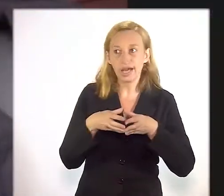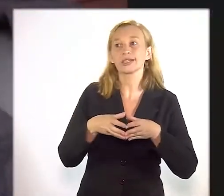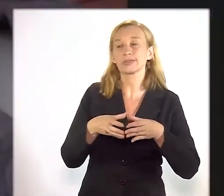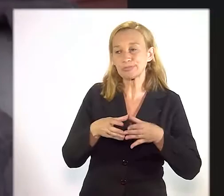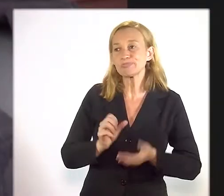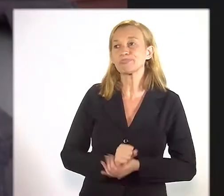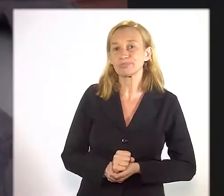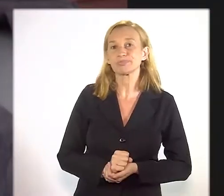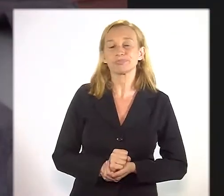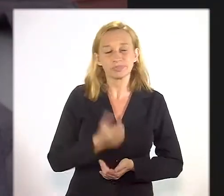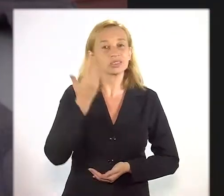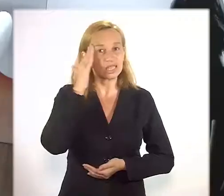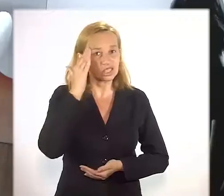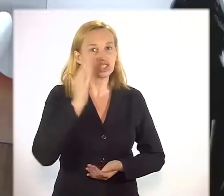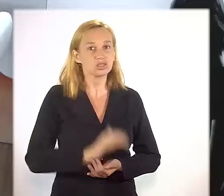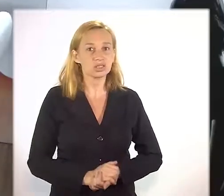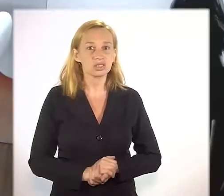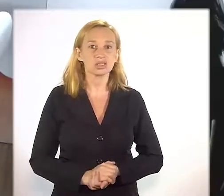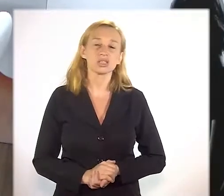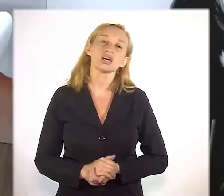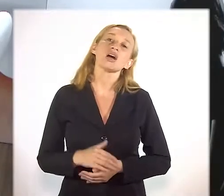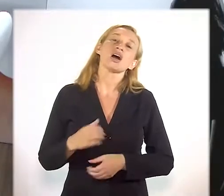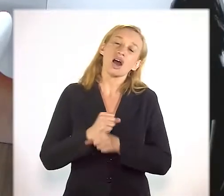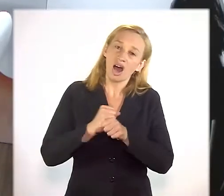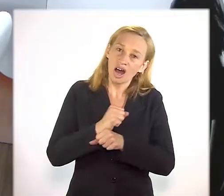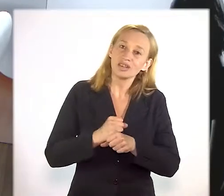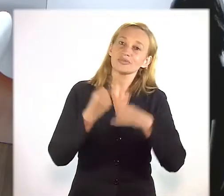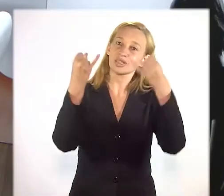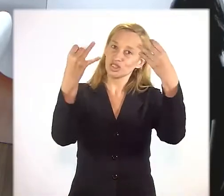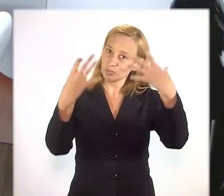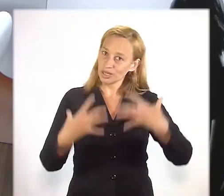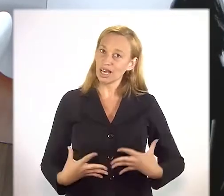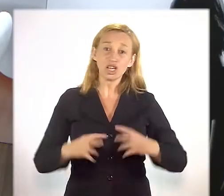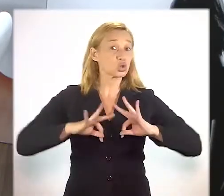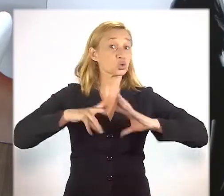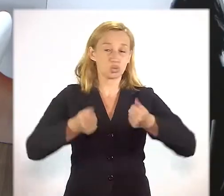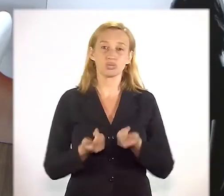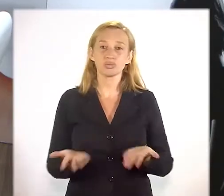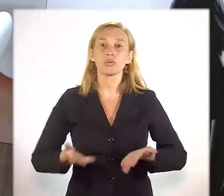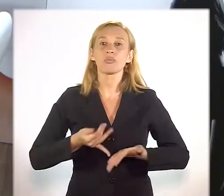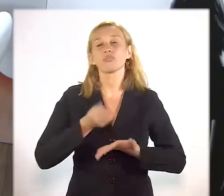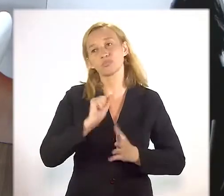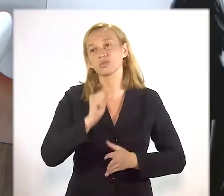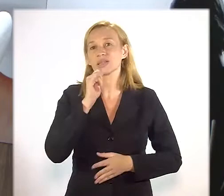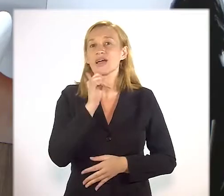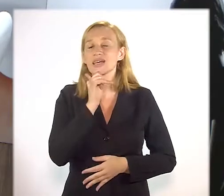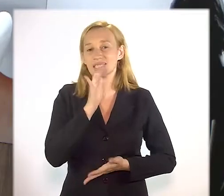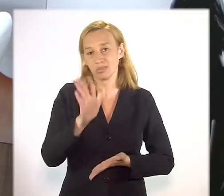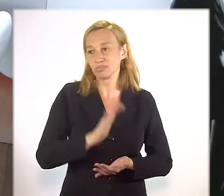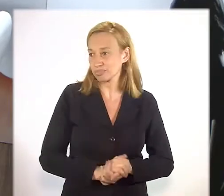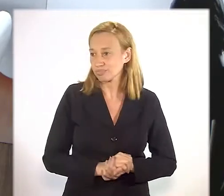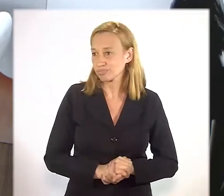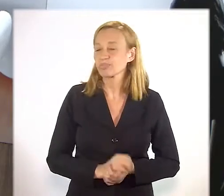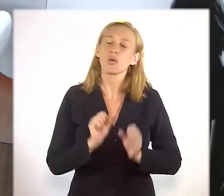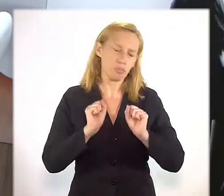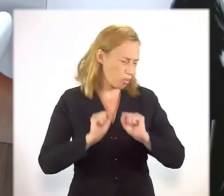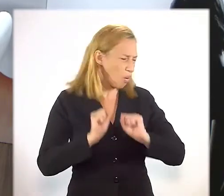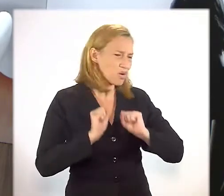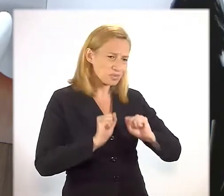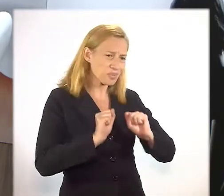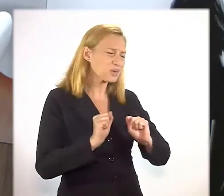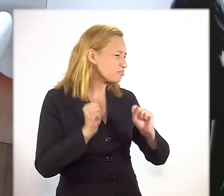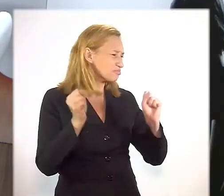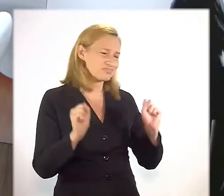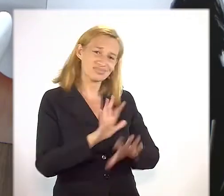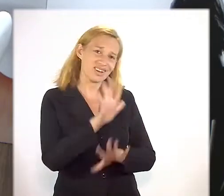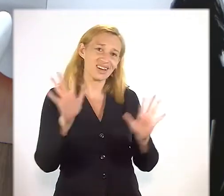comunidade. Entendi. Eu teria de ter muito tempo para te explicar tudo isso. Uhum. Posso dar o segundo exemplo, que é o brasileiro? Claro, para que